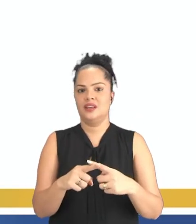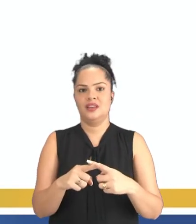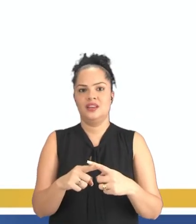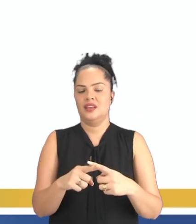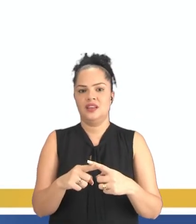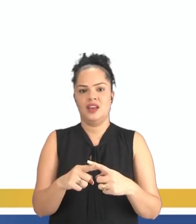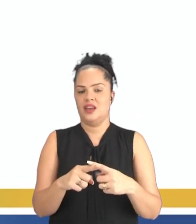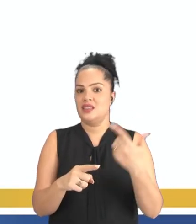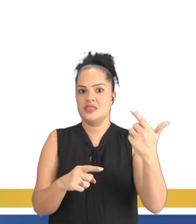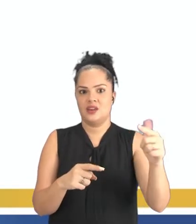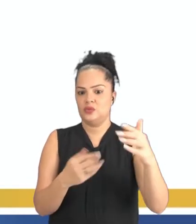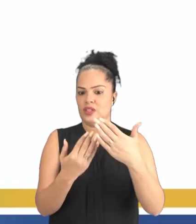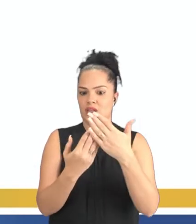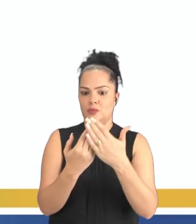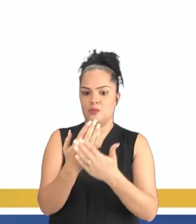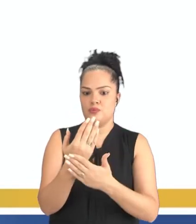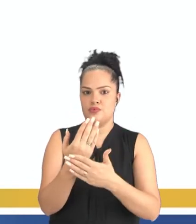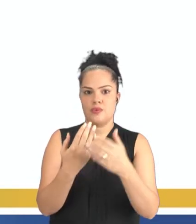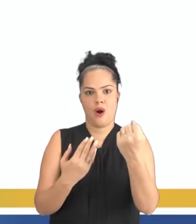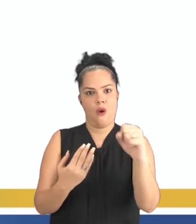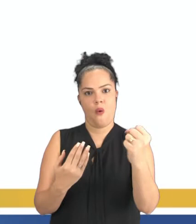acontecer a face 8, né?